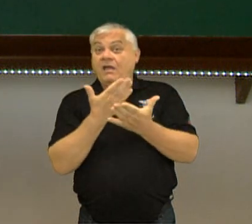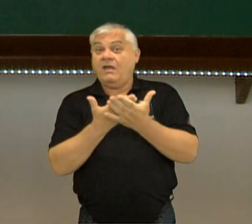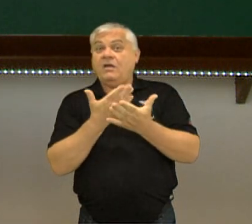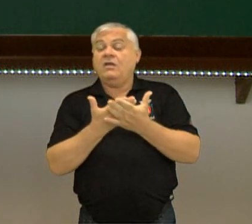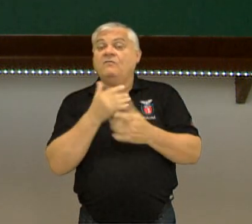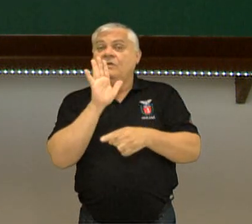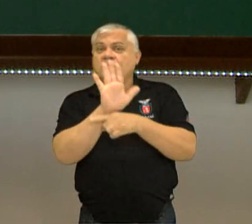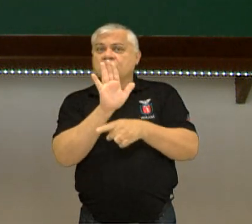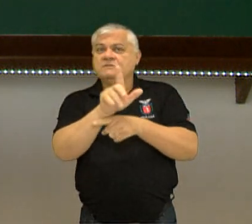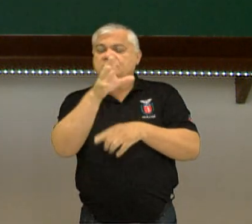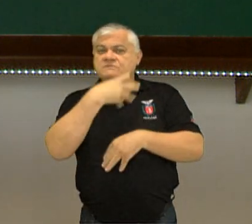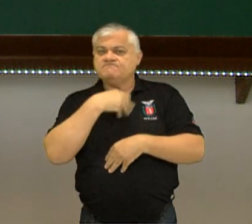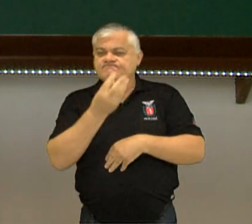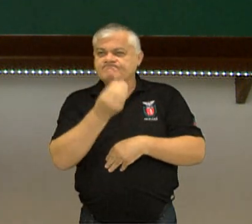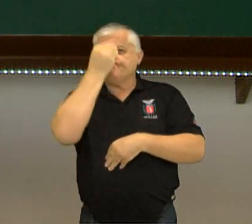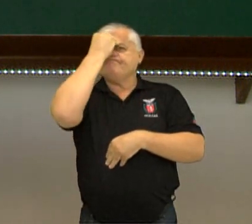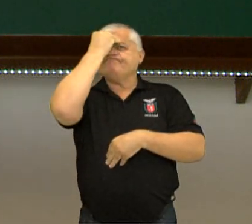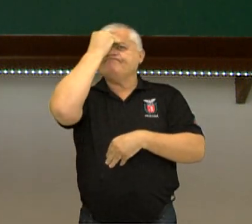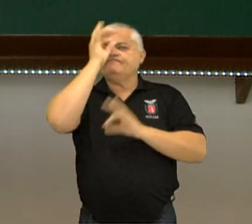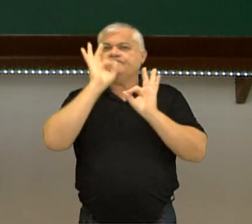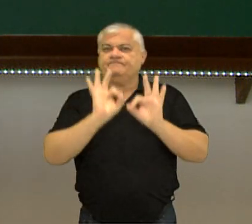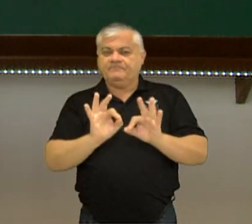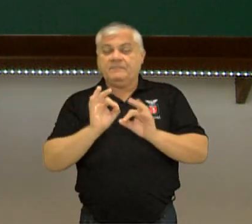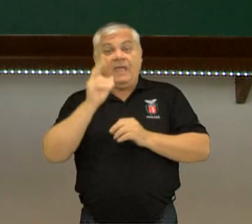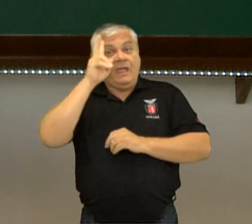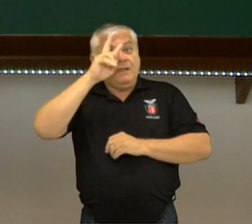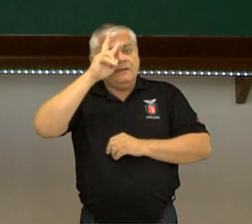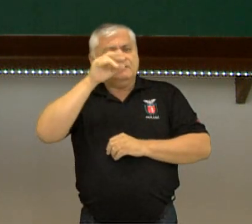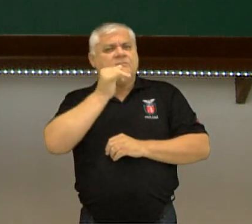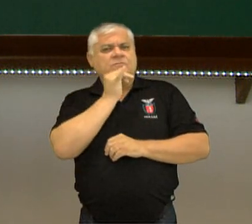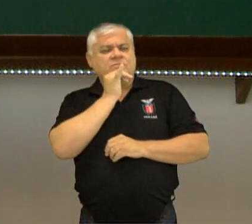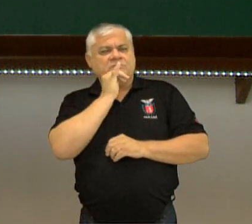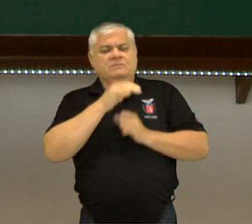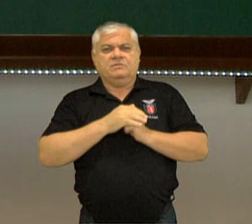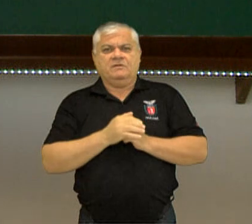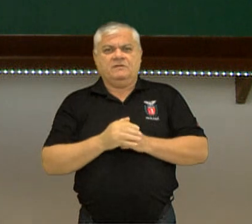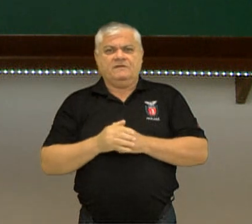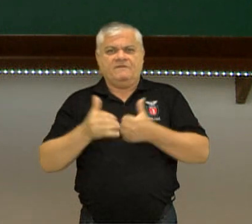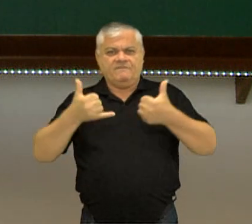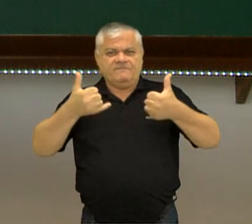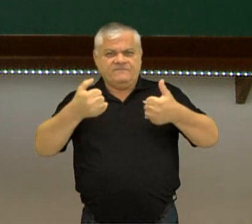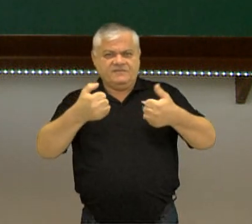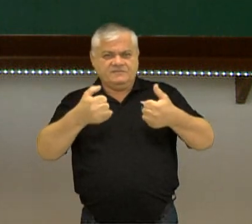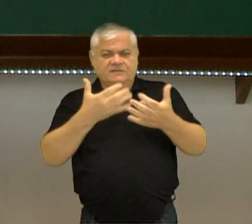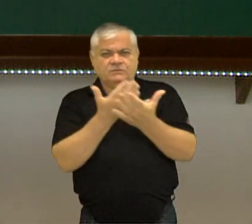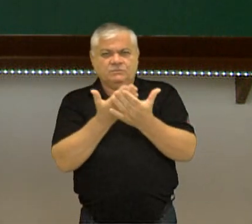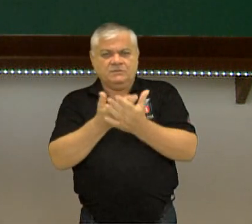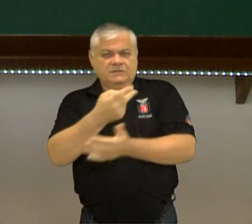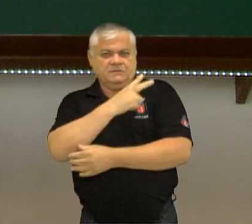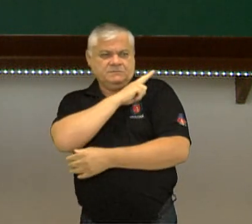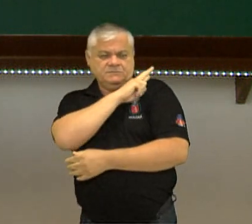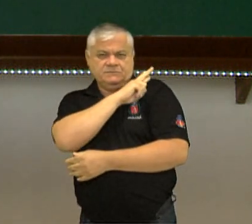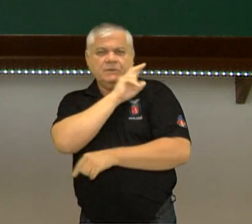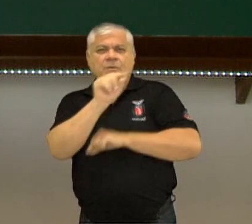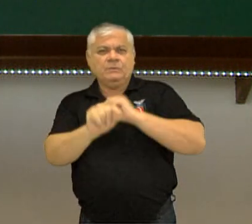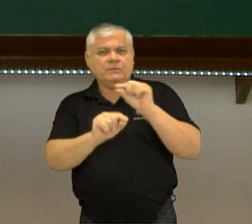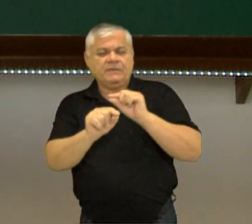você internalizar esses conceitos. Lembre-se, a física estudada na segunda série,